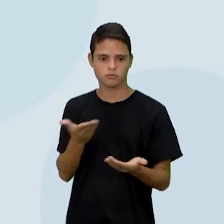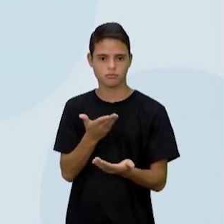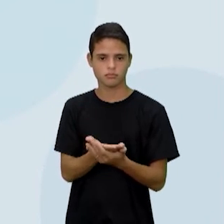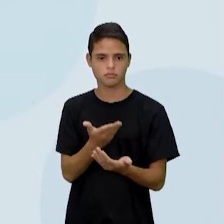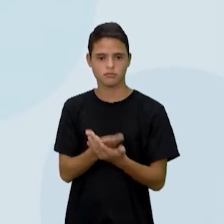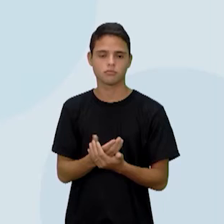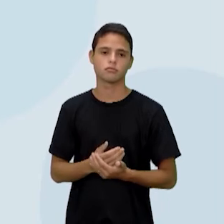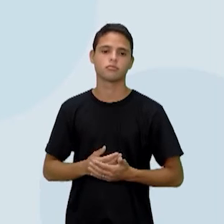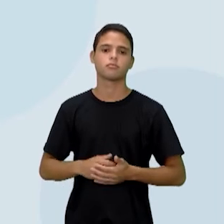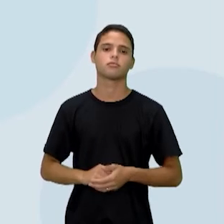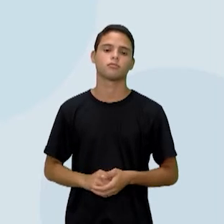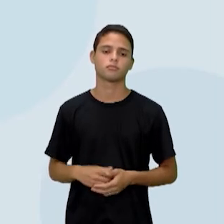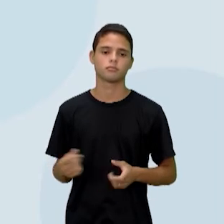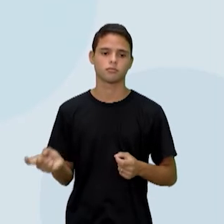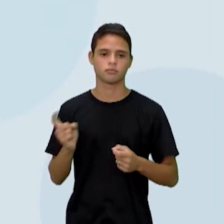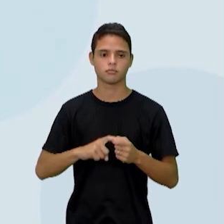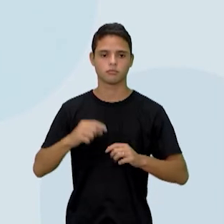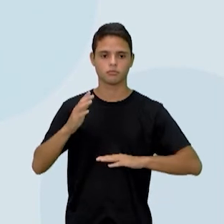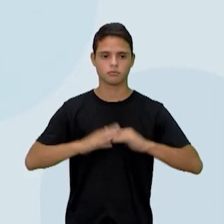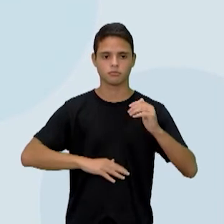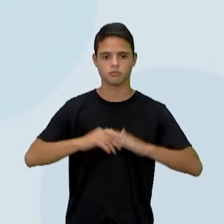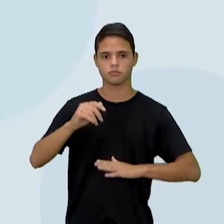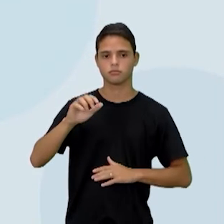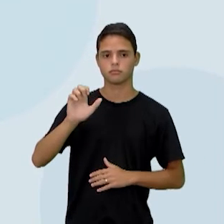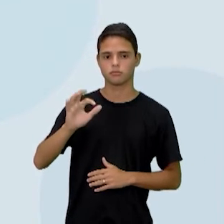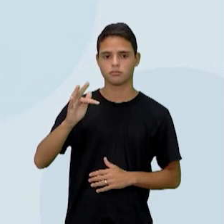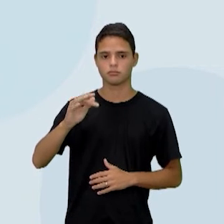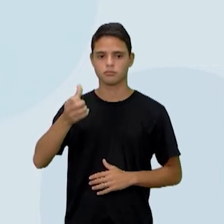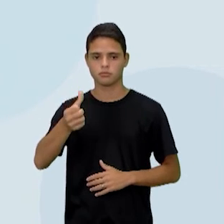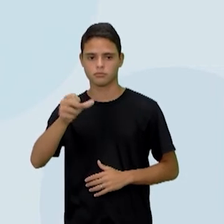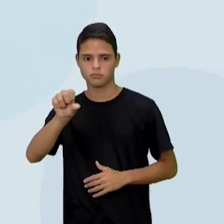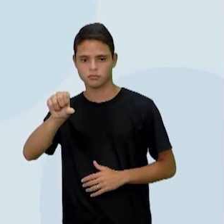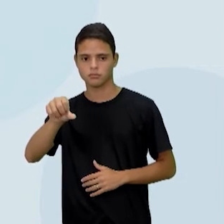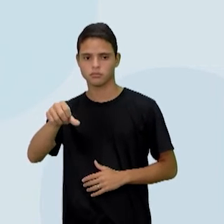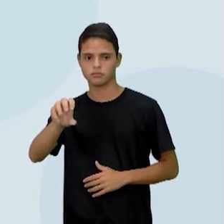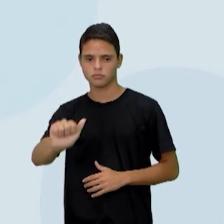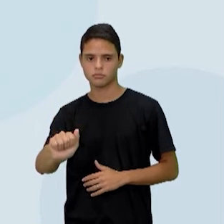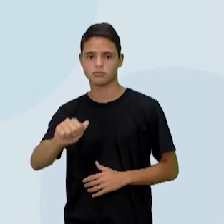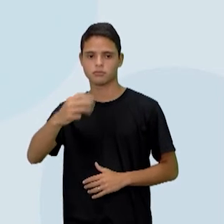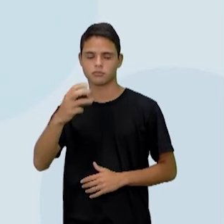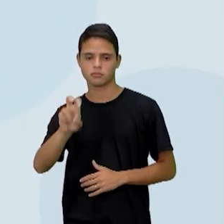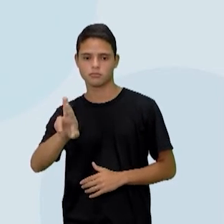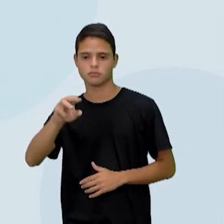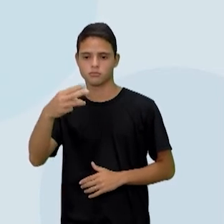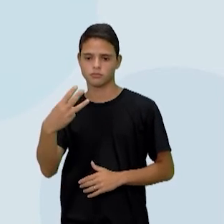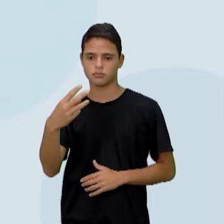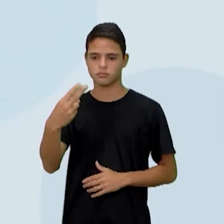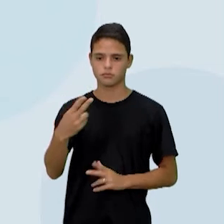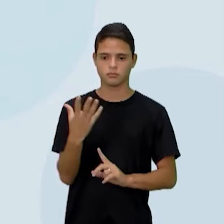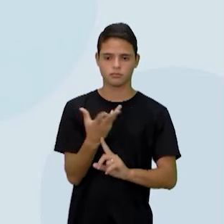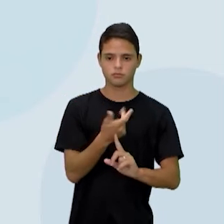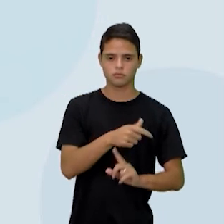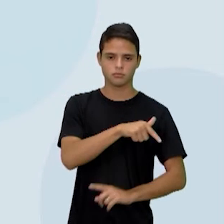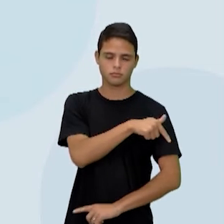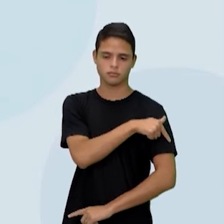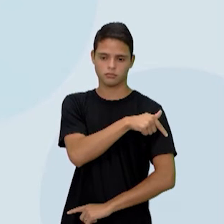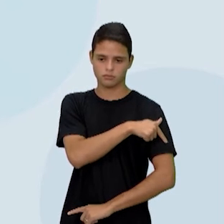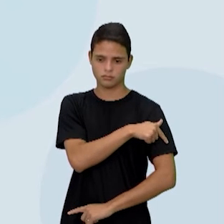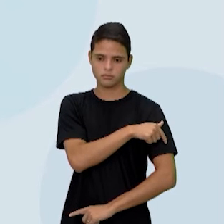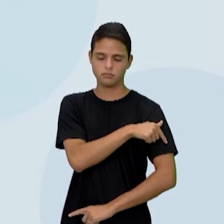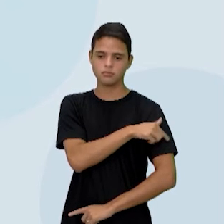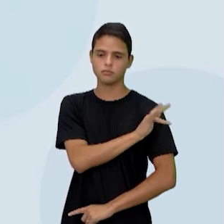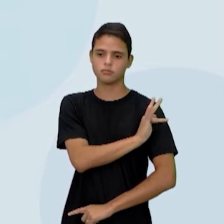tá? E retomando a nossa habilidade, que é a habilidade 32 de arte, para o 7º ano do ensino fundamental, que